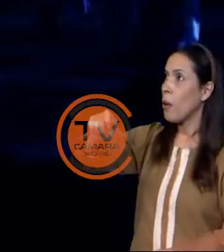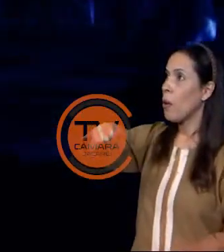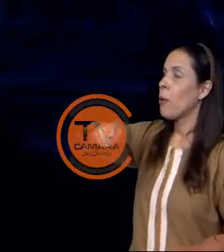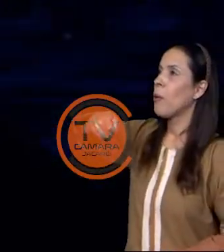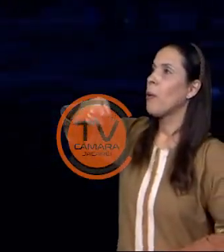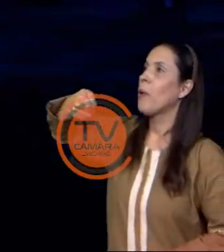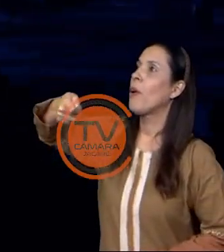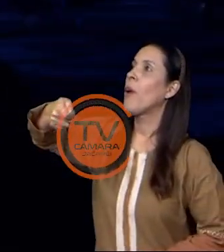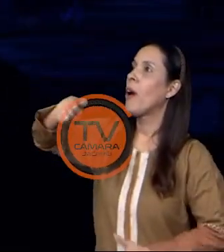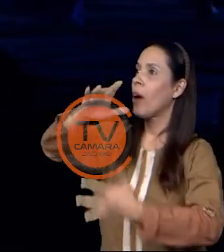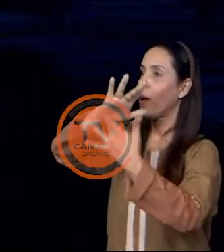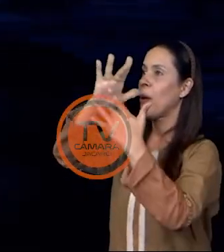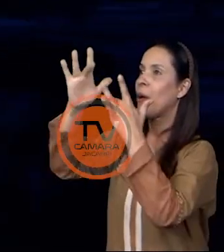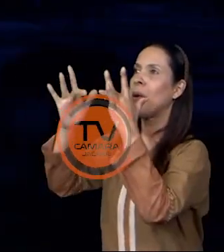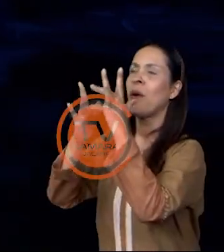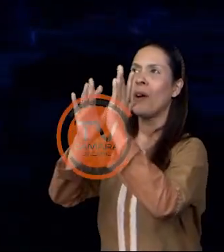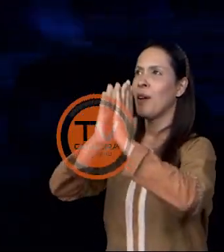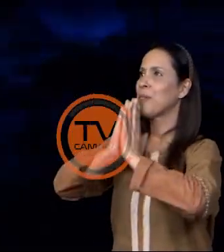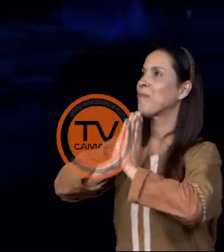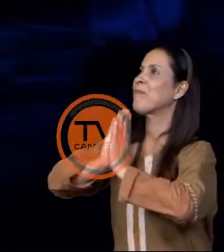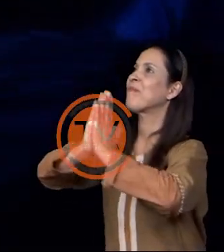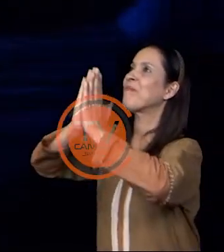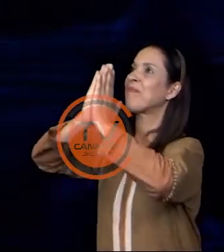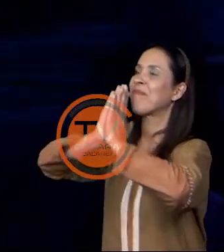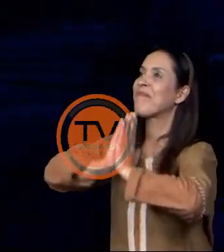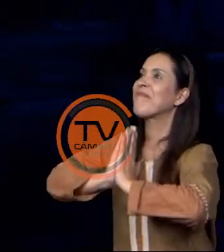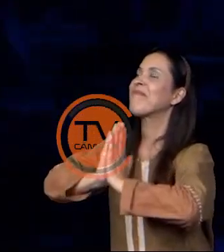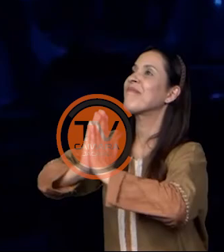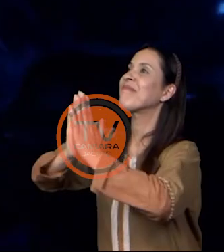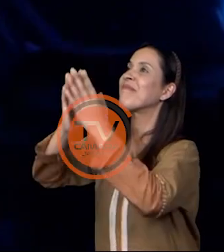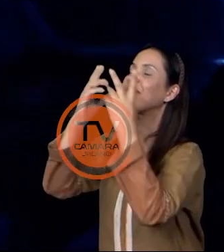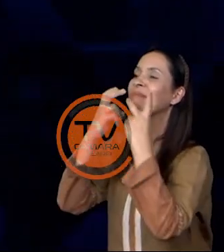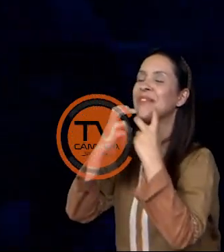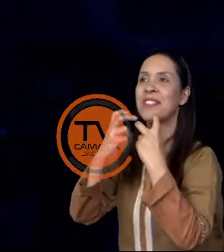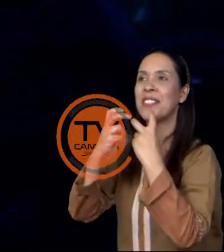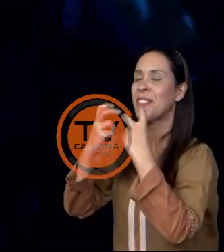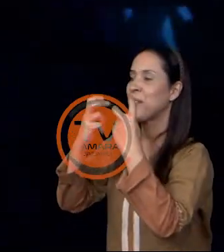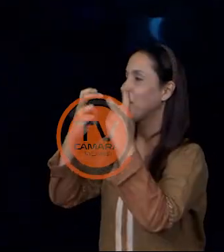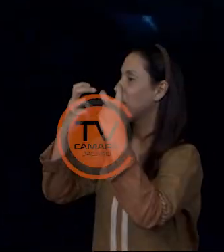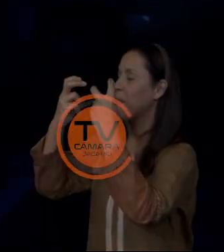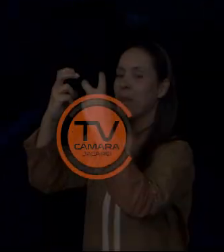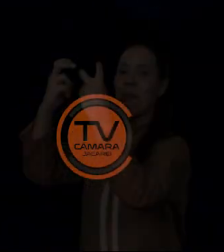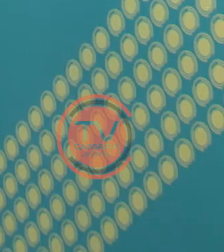ao teu nome clamarei.